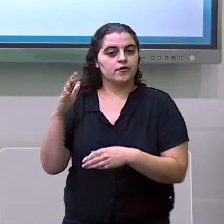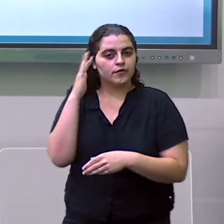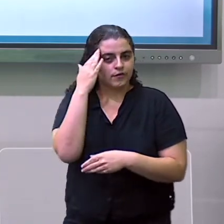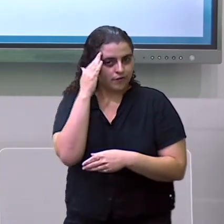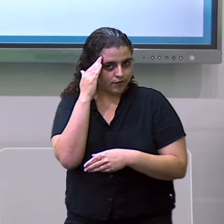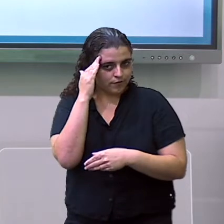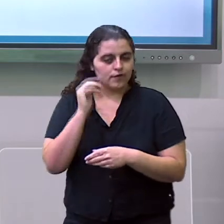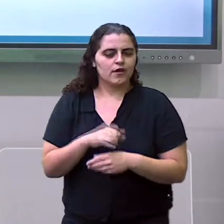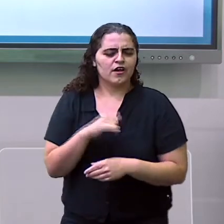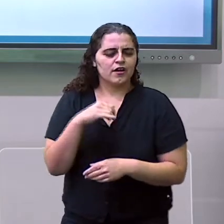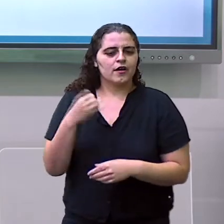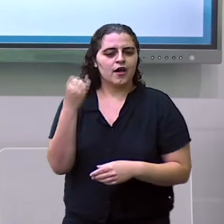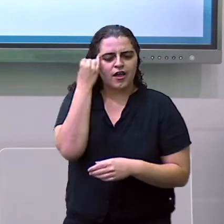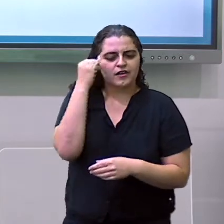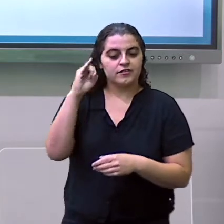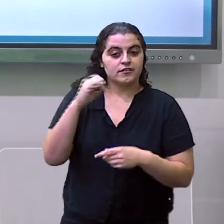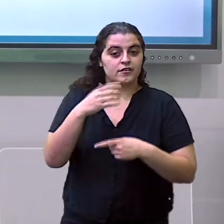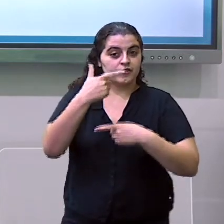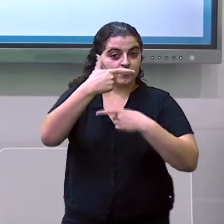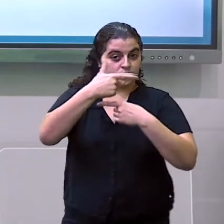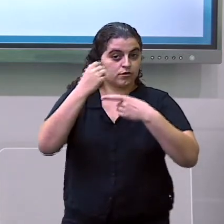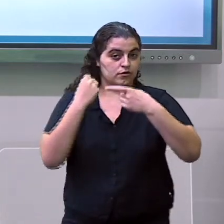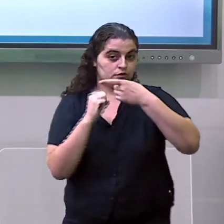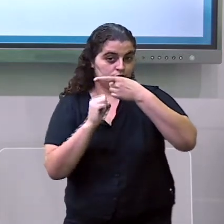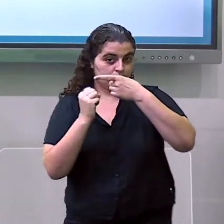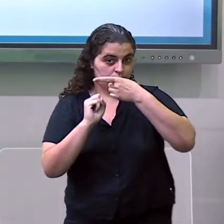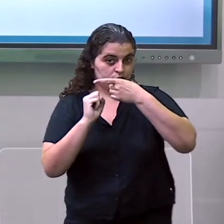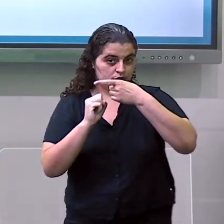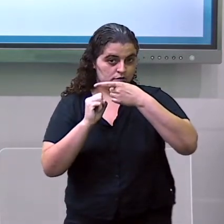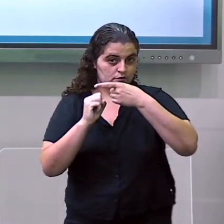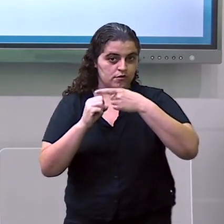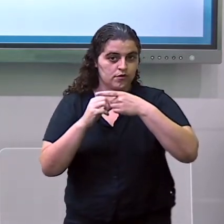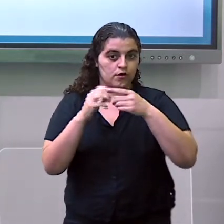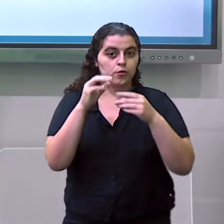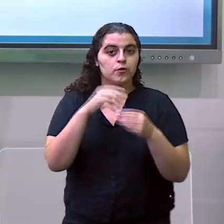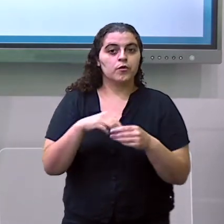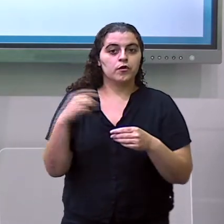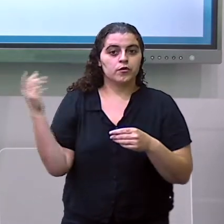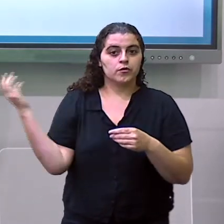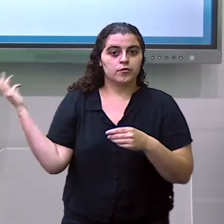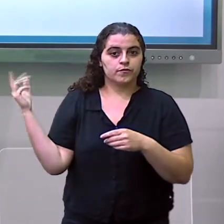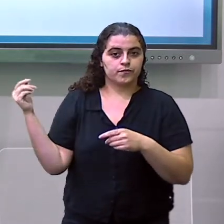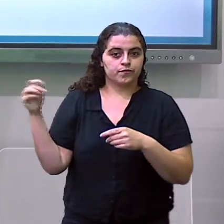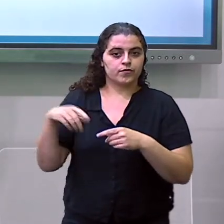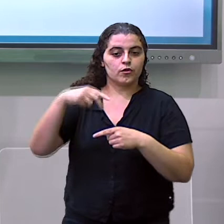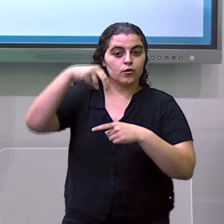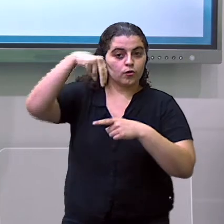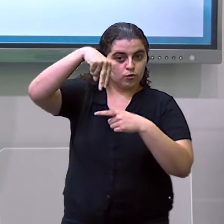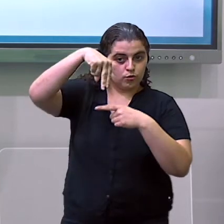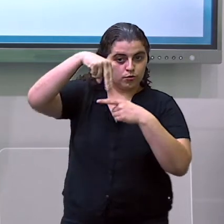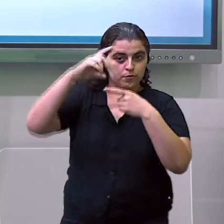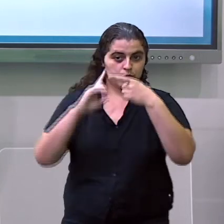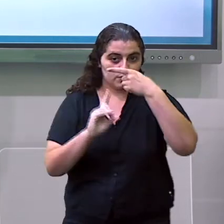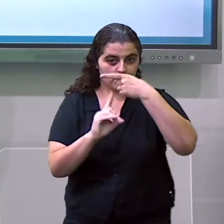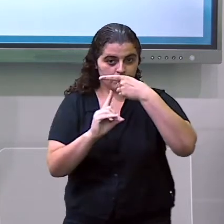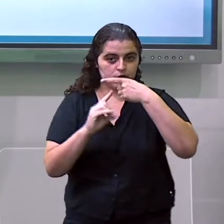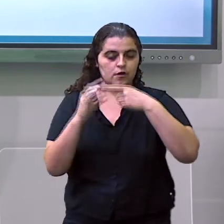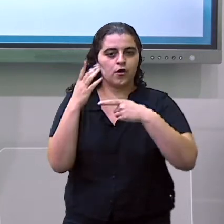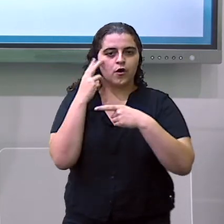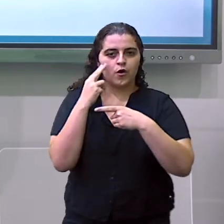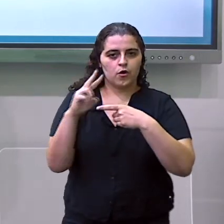aqui essa ideia de um número fracionário. Então, um número de fração, ele é composto